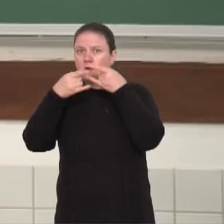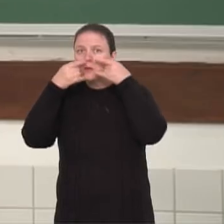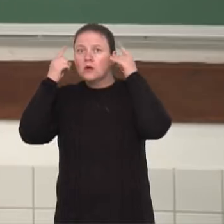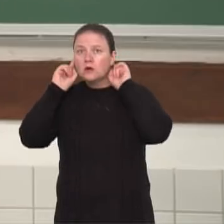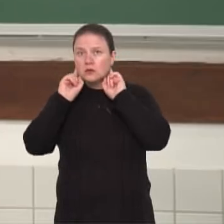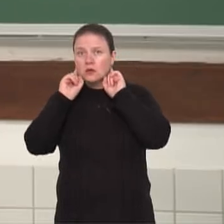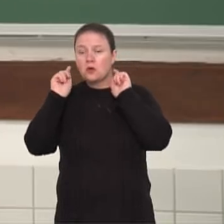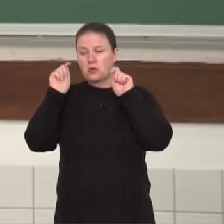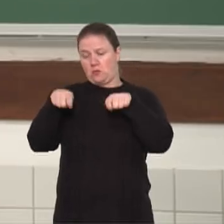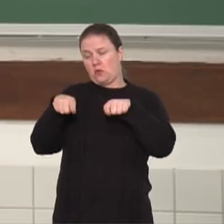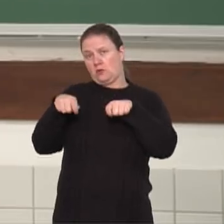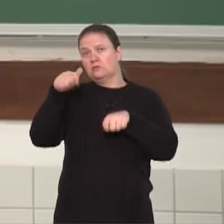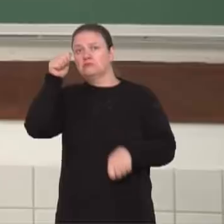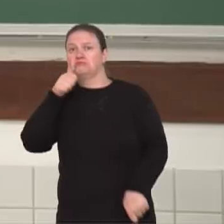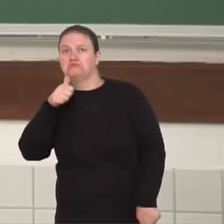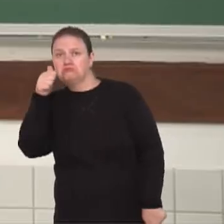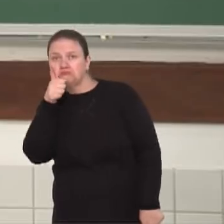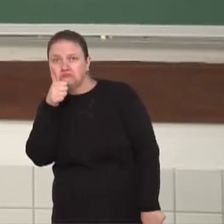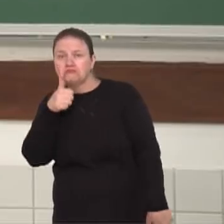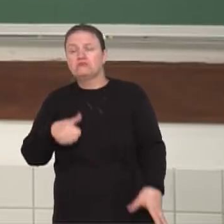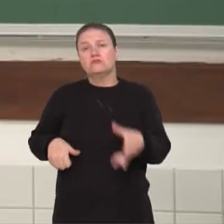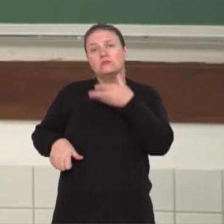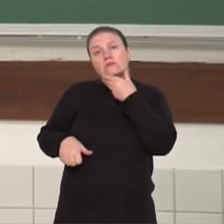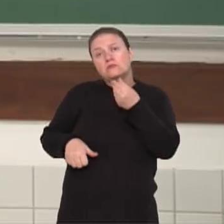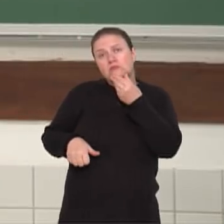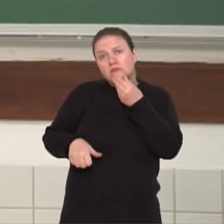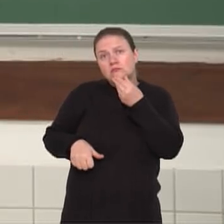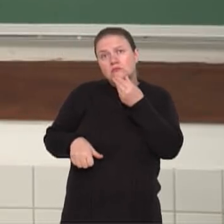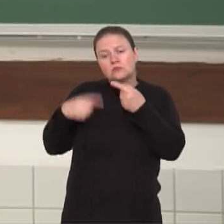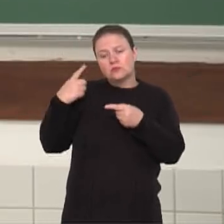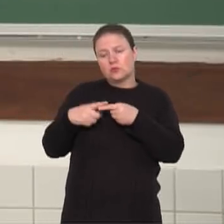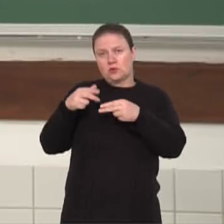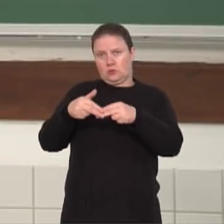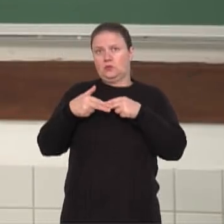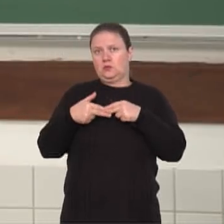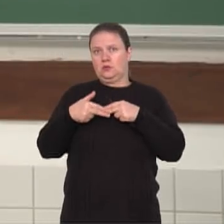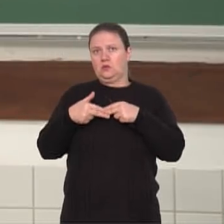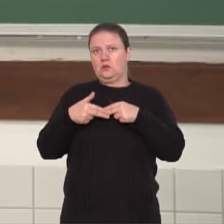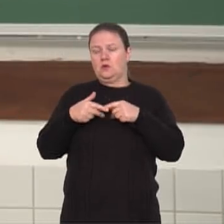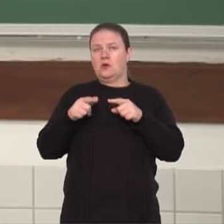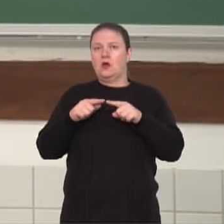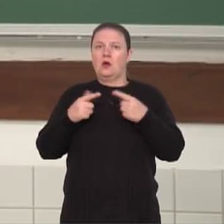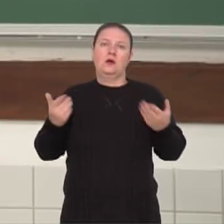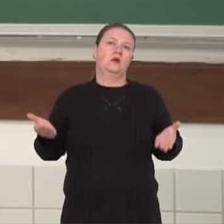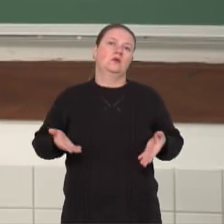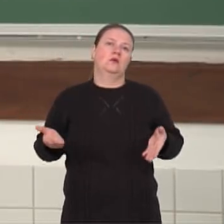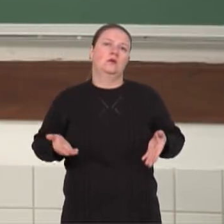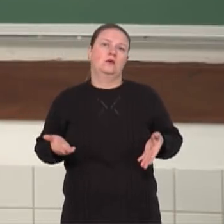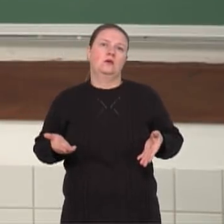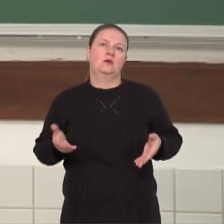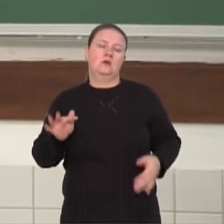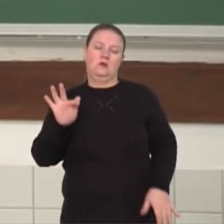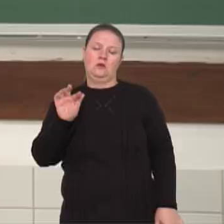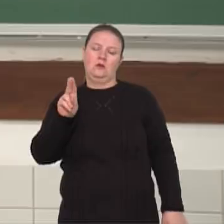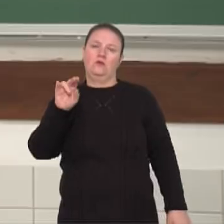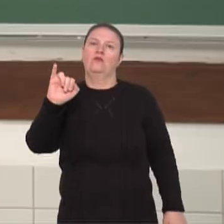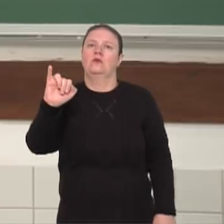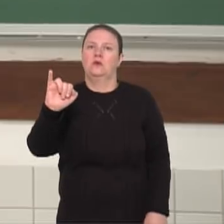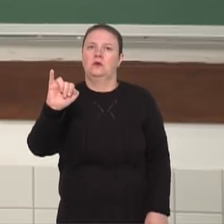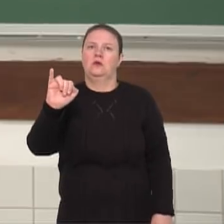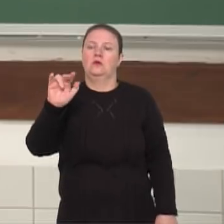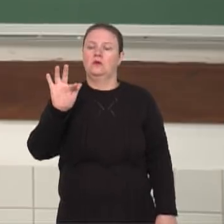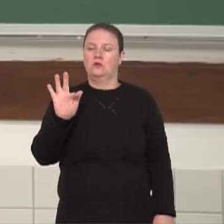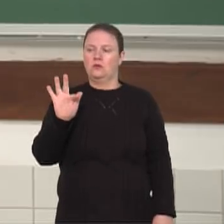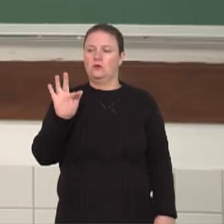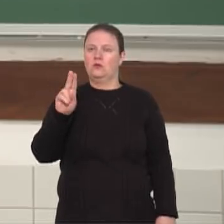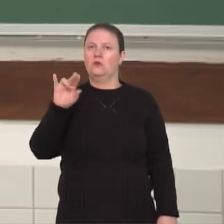ele, mas também pode ter sido ela. Por isso que é indeterminado. Agora, é diferente de eu dizer, fui ao supermercado. Porque